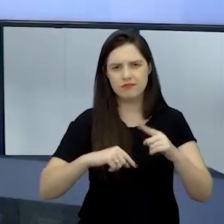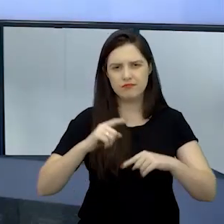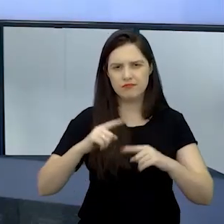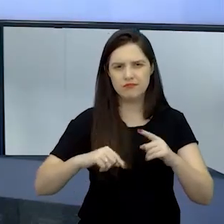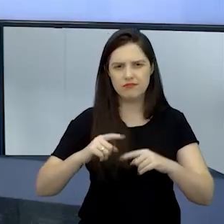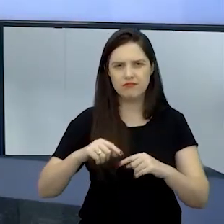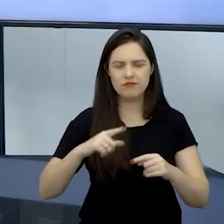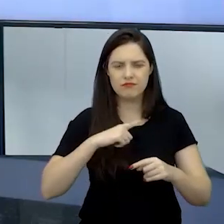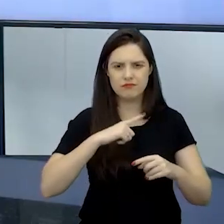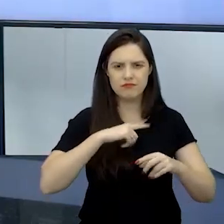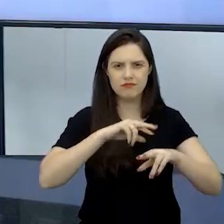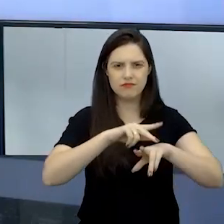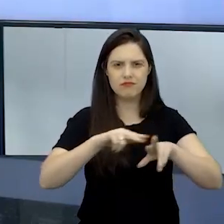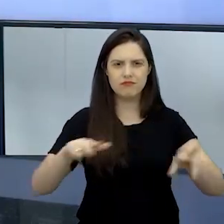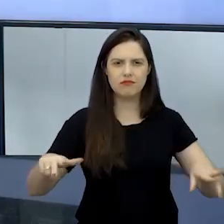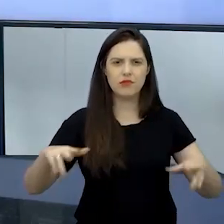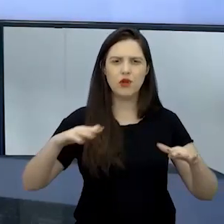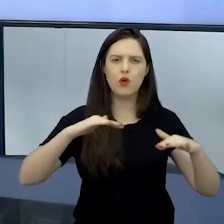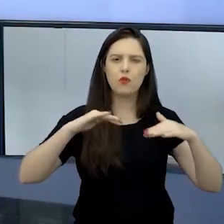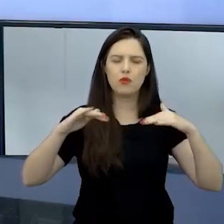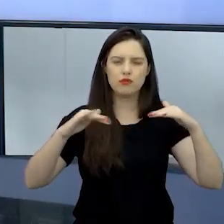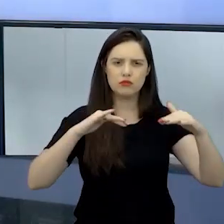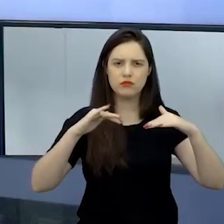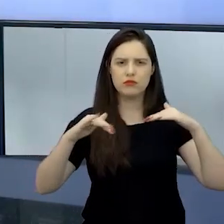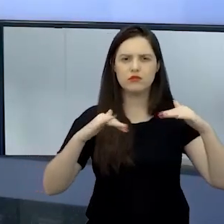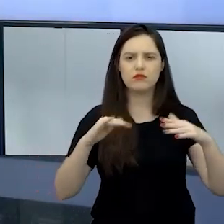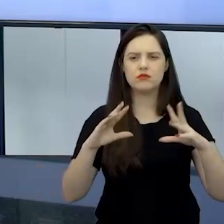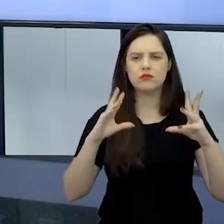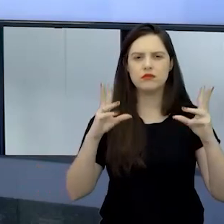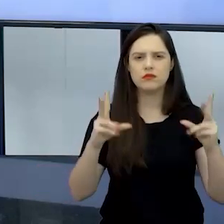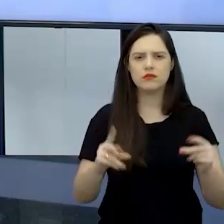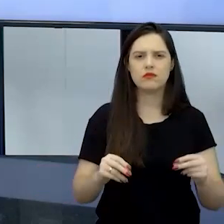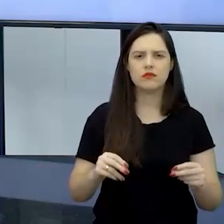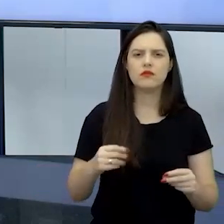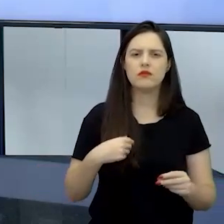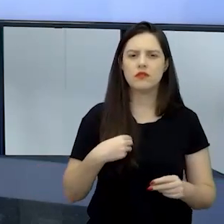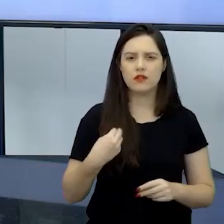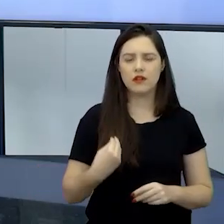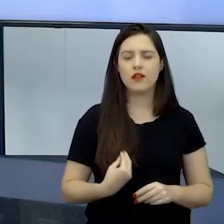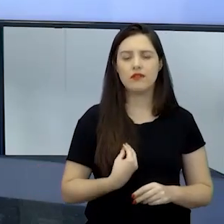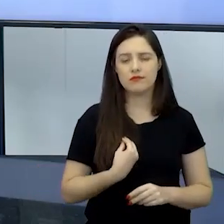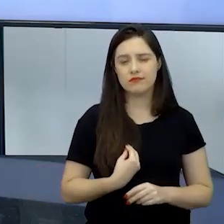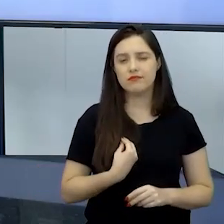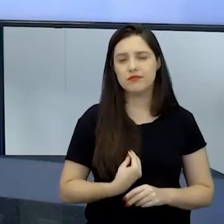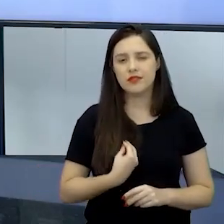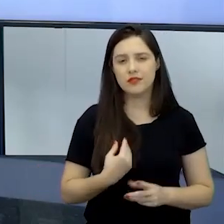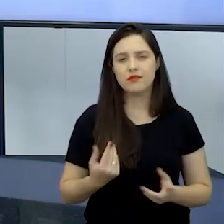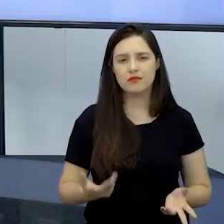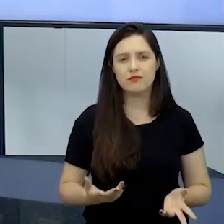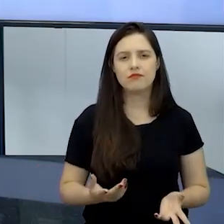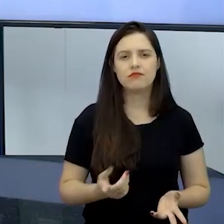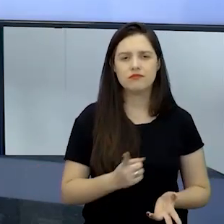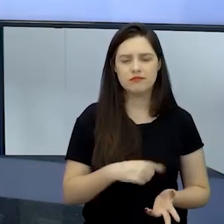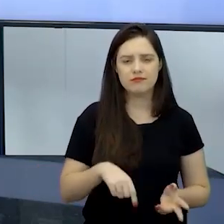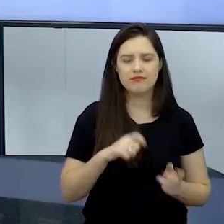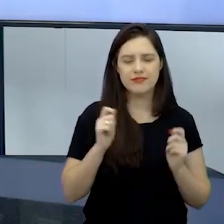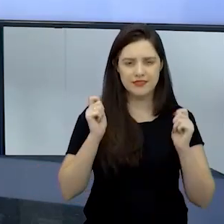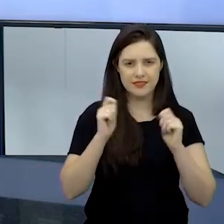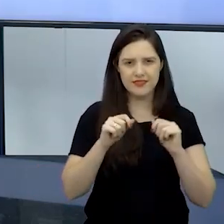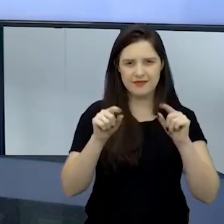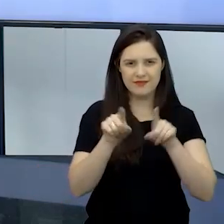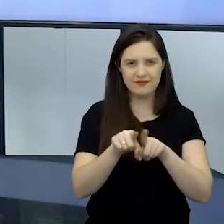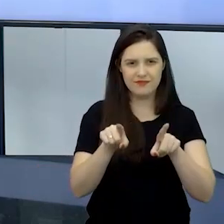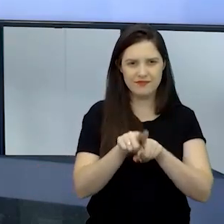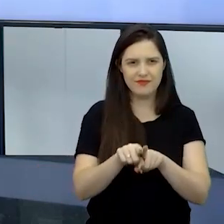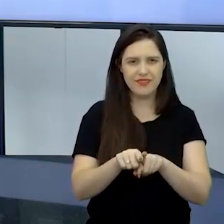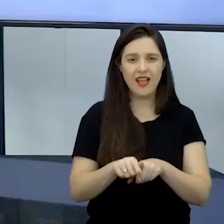nuvens, né? Como se fossem nuvens lindas, né? O pessoal põe parece que é colorido, né? Bem bonito, né? Bonito, muito clarão. Bonito, né? Aquelas,